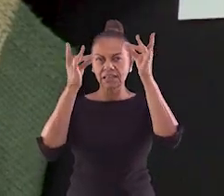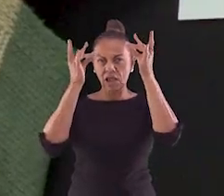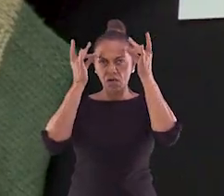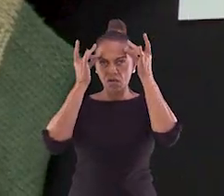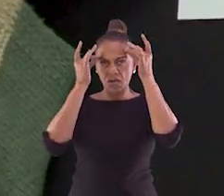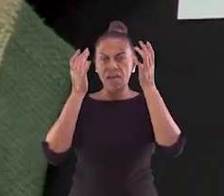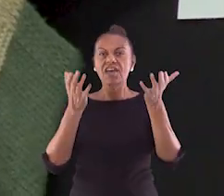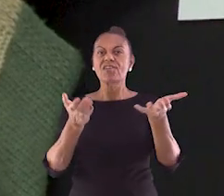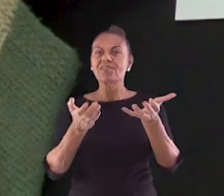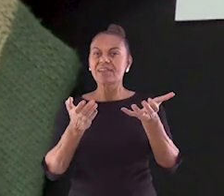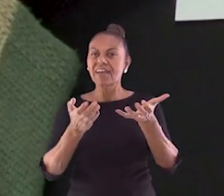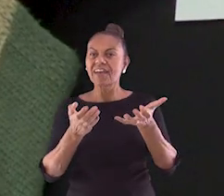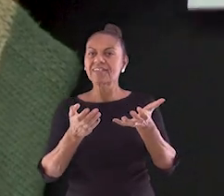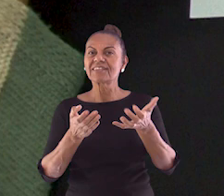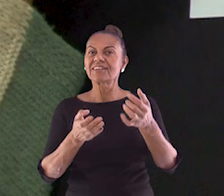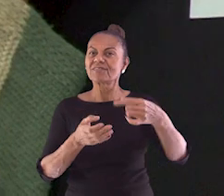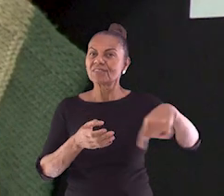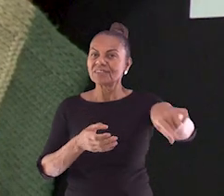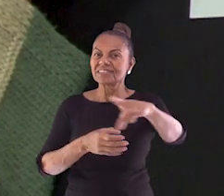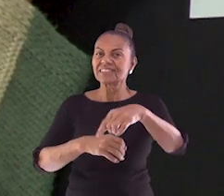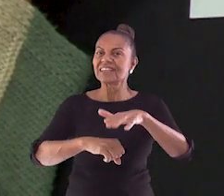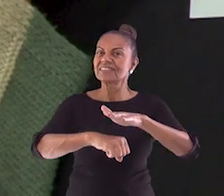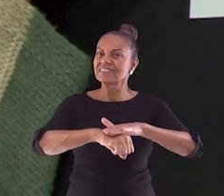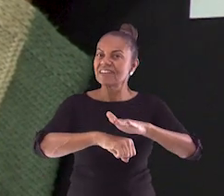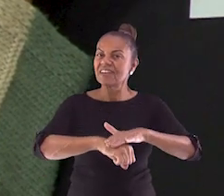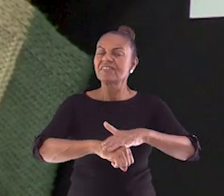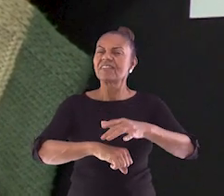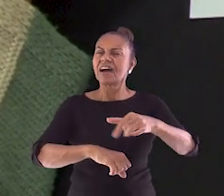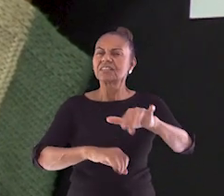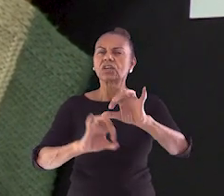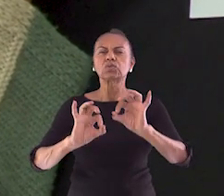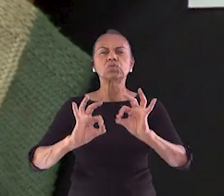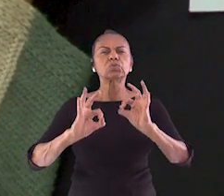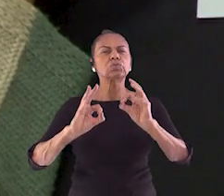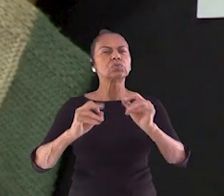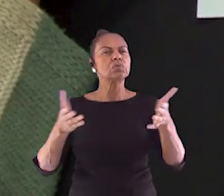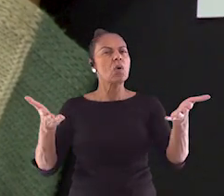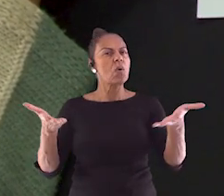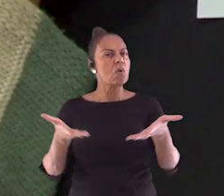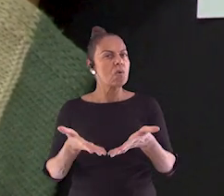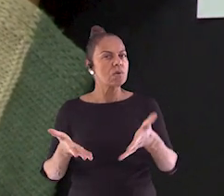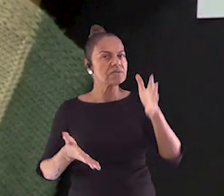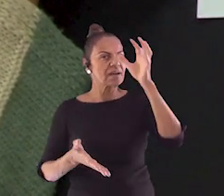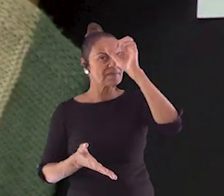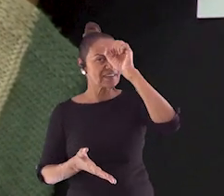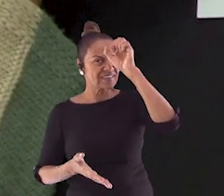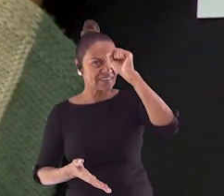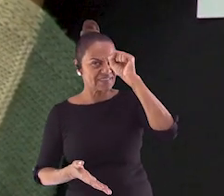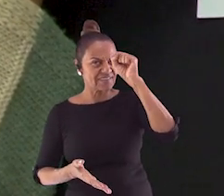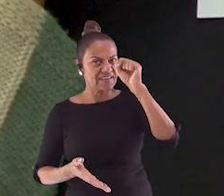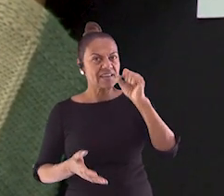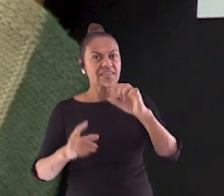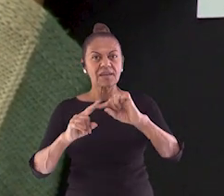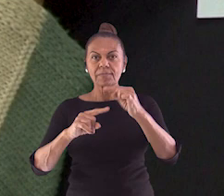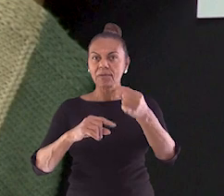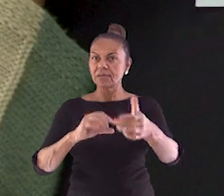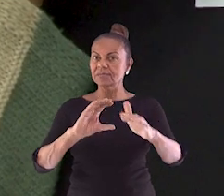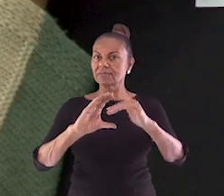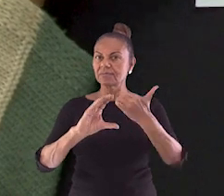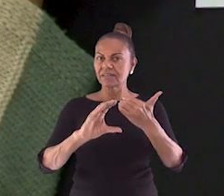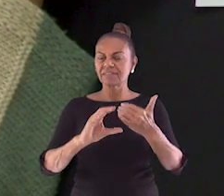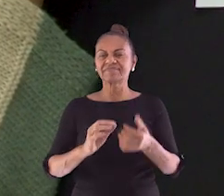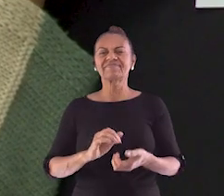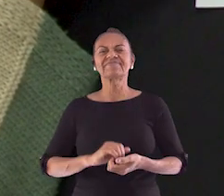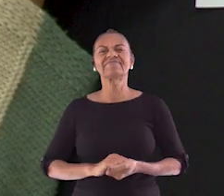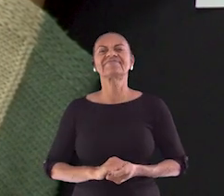mapa mental. Eu quero que vocês façam o de vocês em casa, com tudo que aprenderam na aula de hoje.